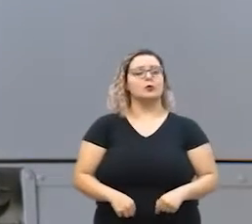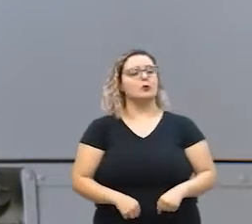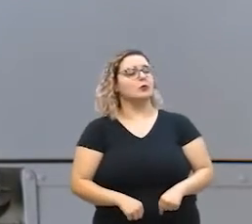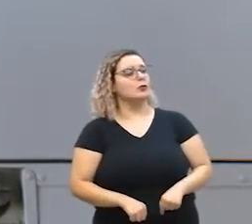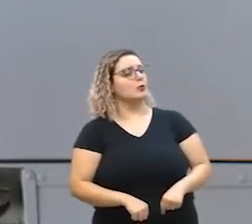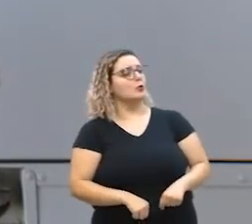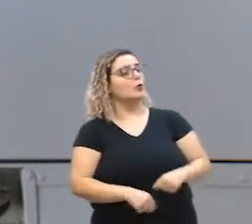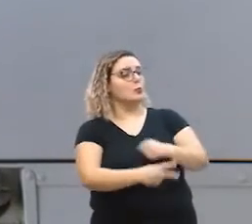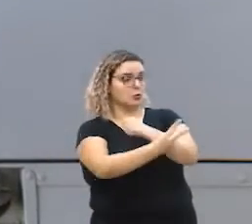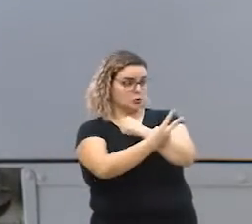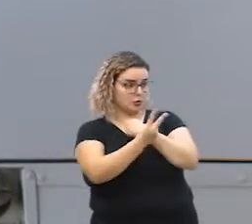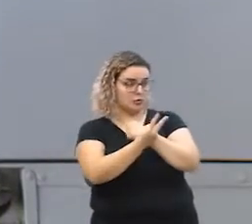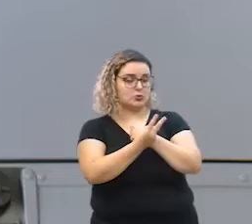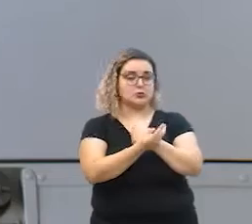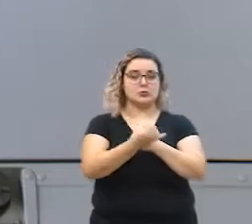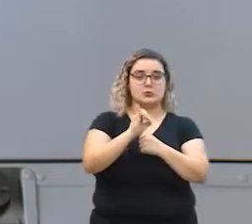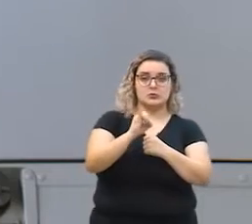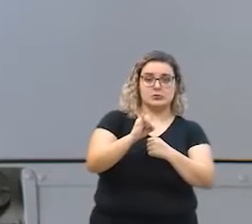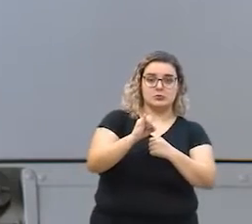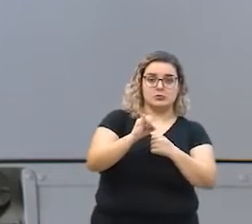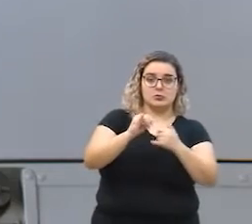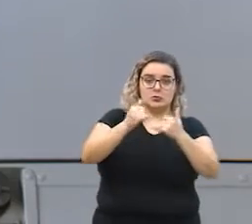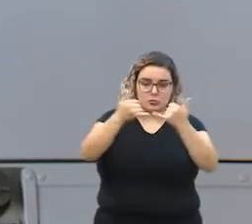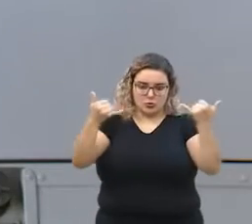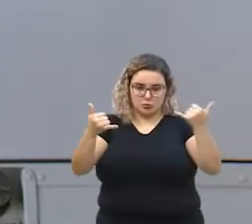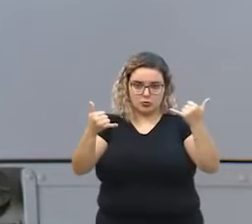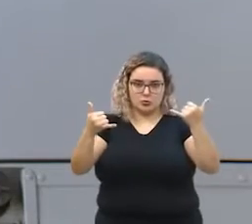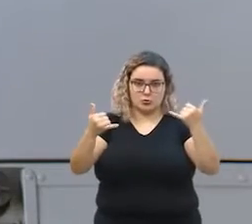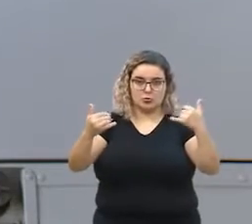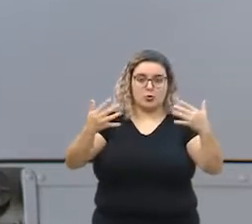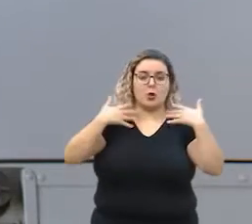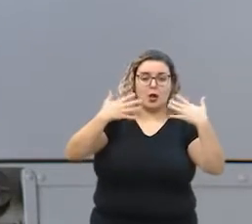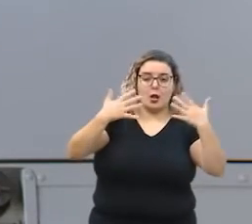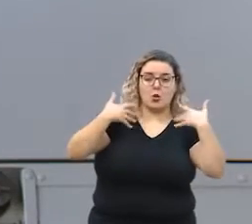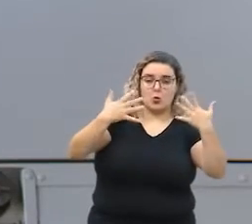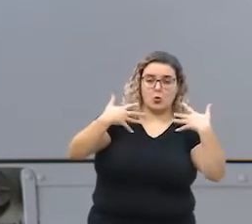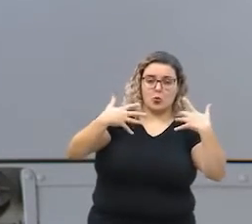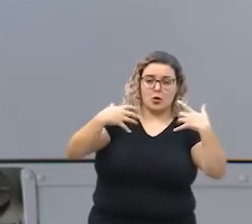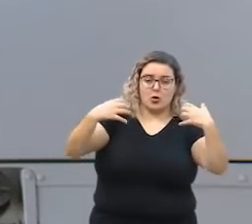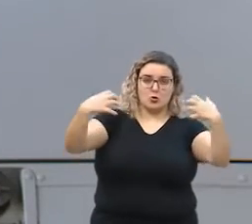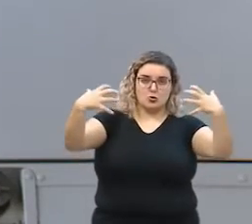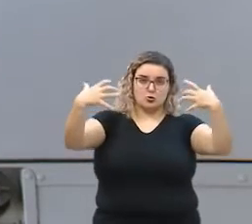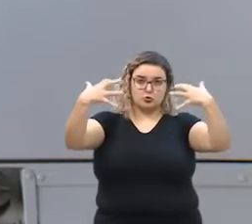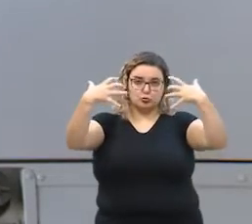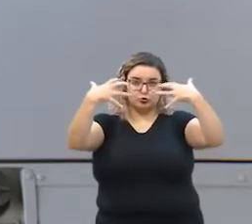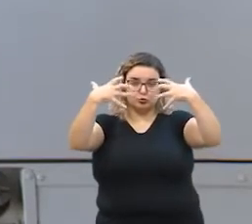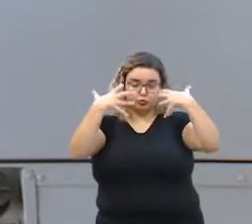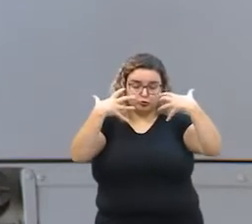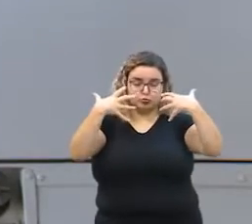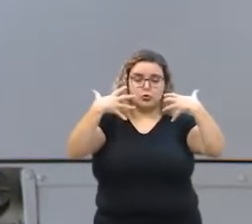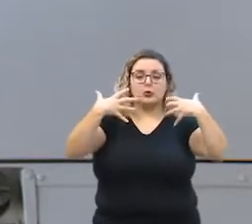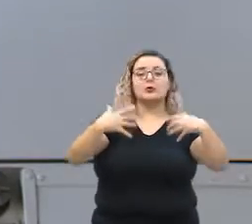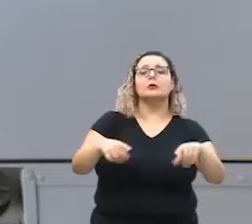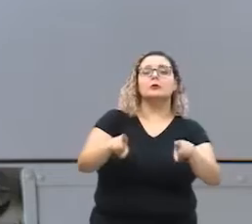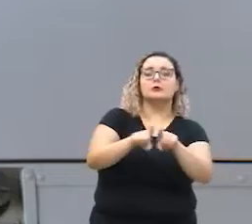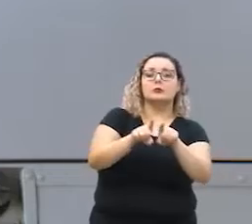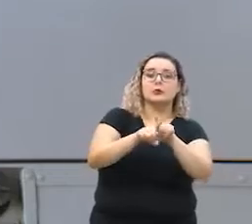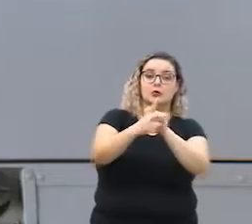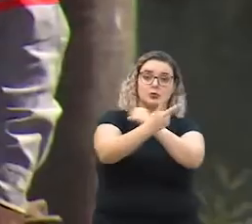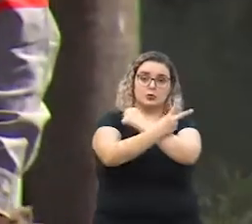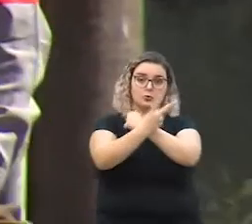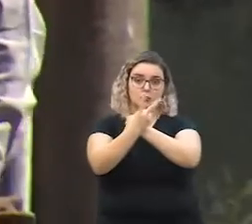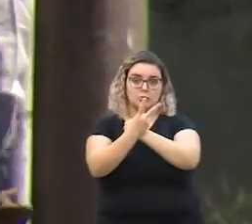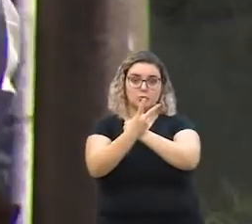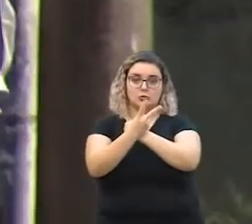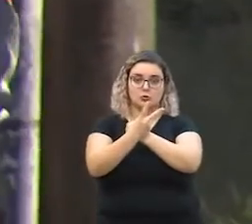protege tanto no caso de você estiver trabalhando de um arco elétrico, né? Do calor que é dissipado através desse arco. Protege também